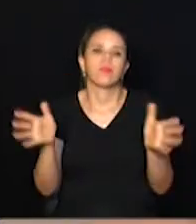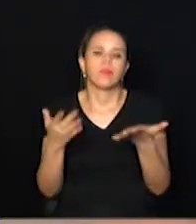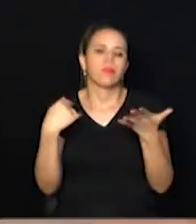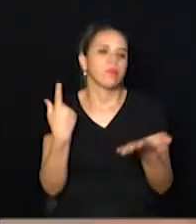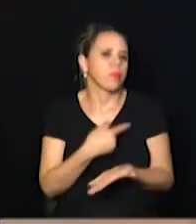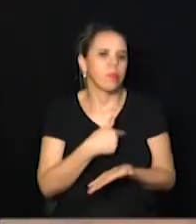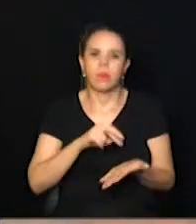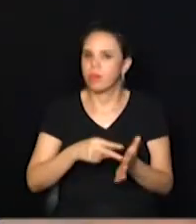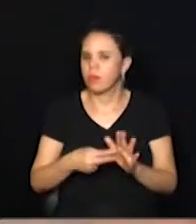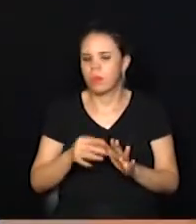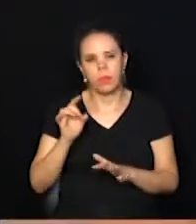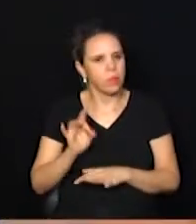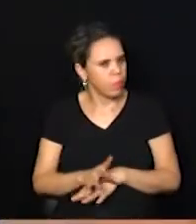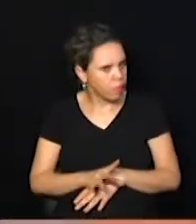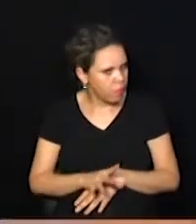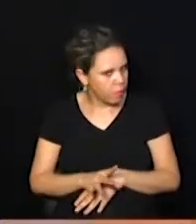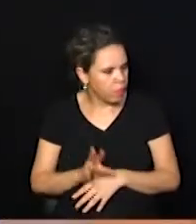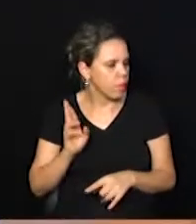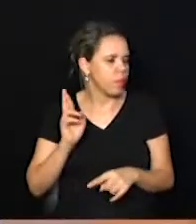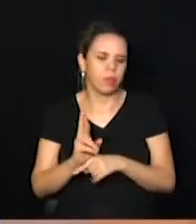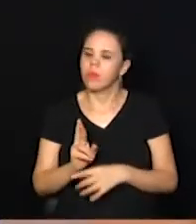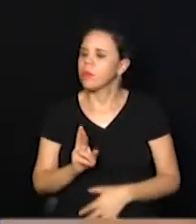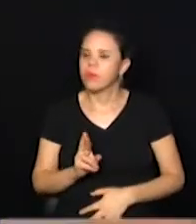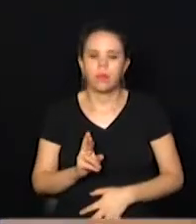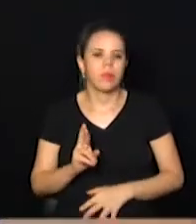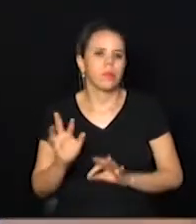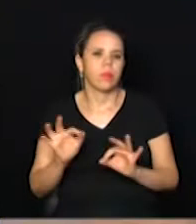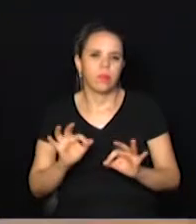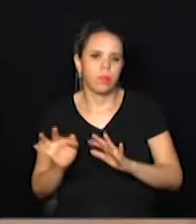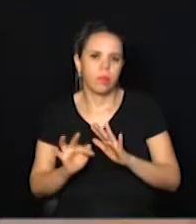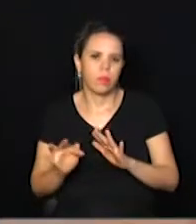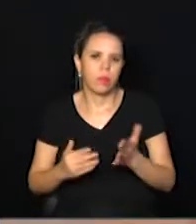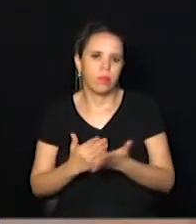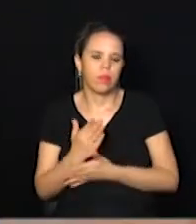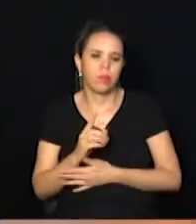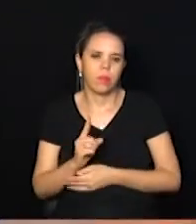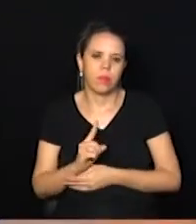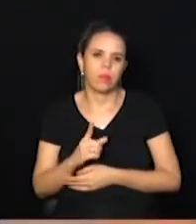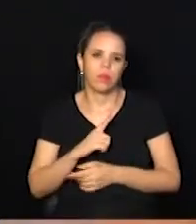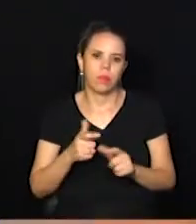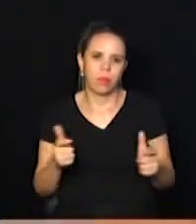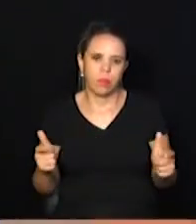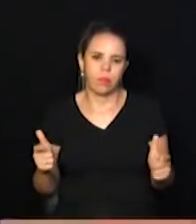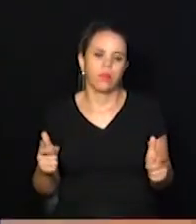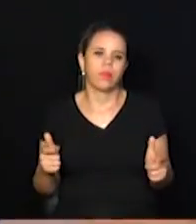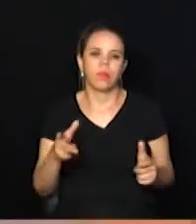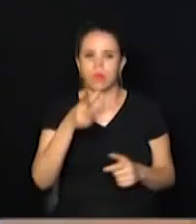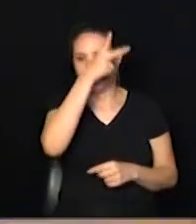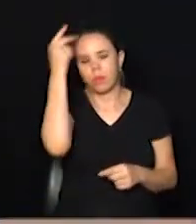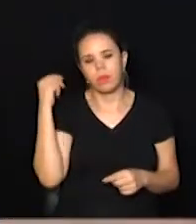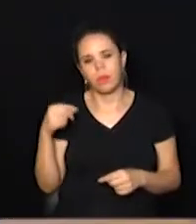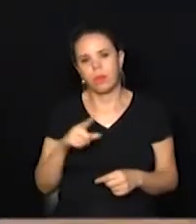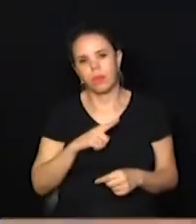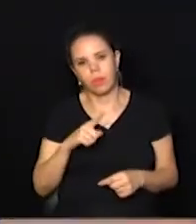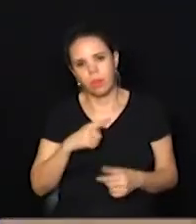não significava apenas a representação formal daqueles que foram eleitos e eleitos. Nós tínhamos que ampliar a esfera pública e nós tínhamos